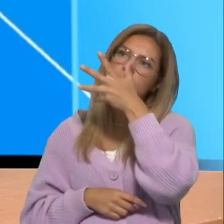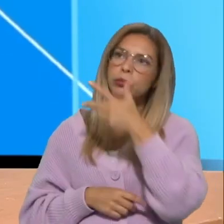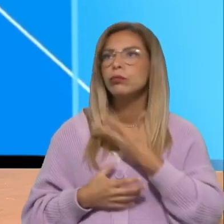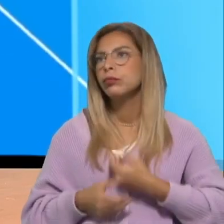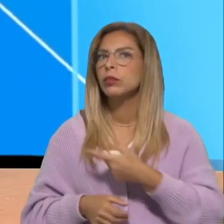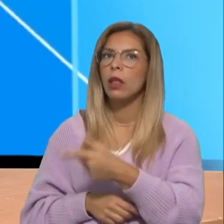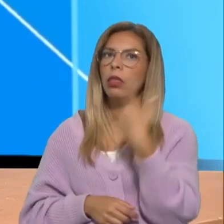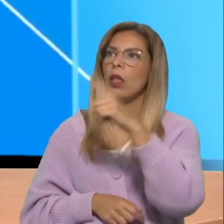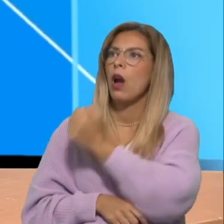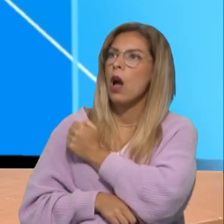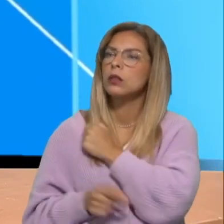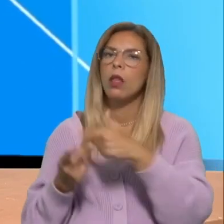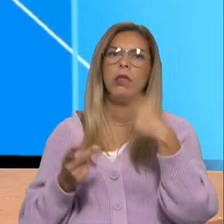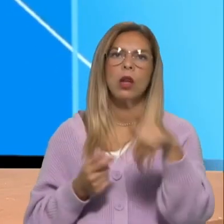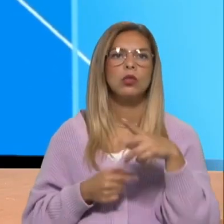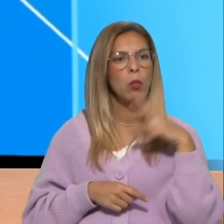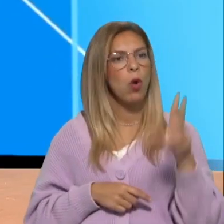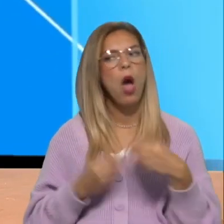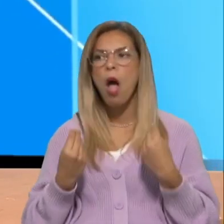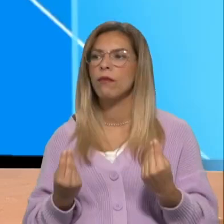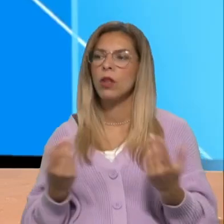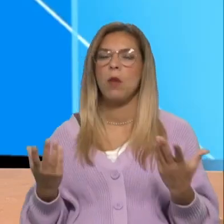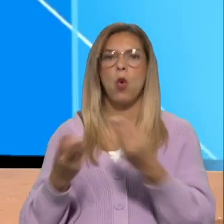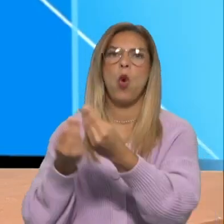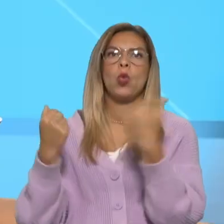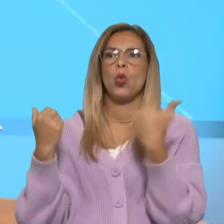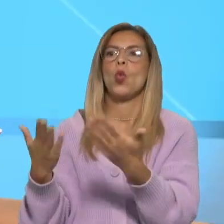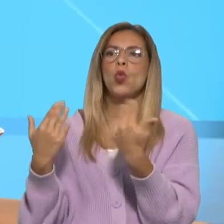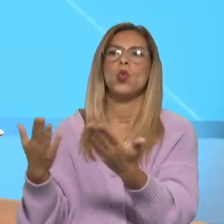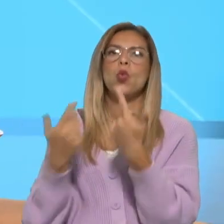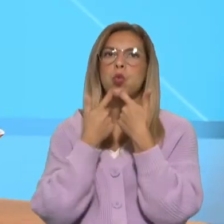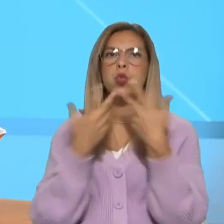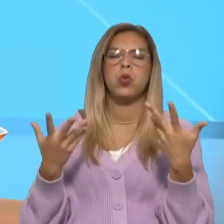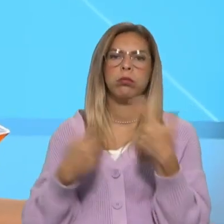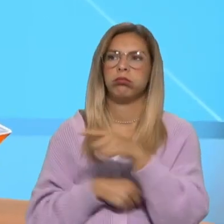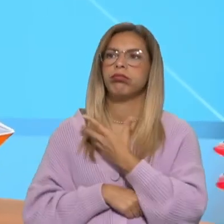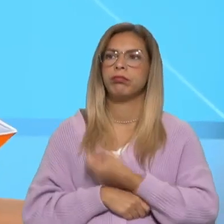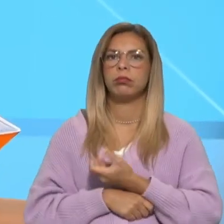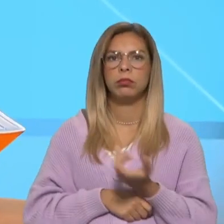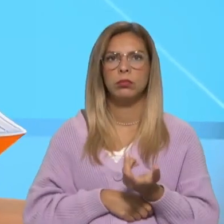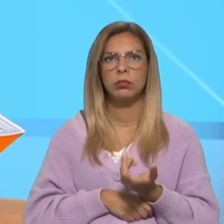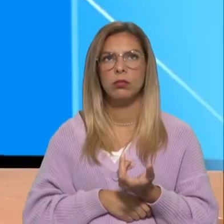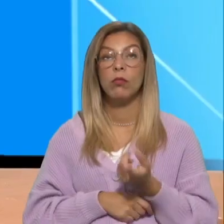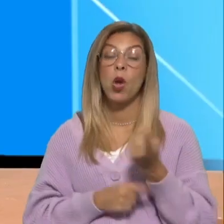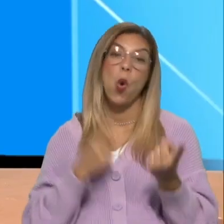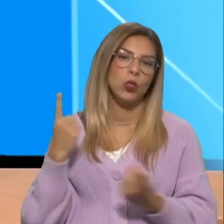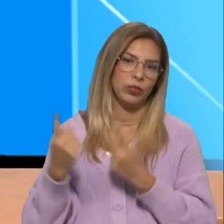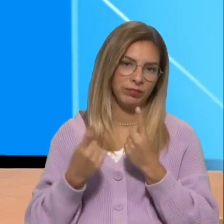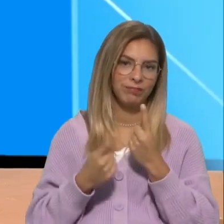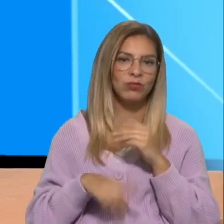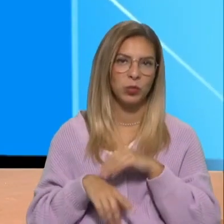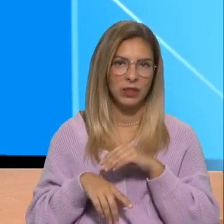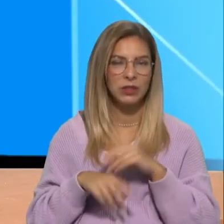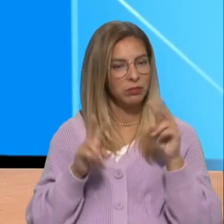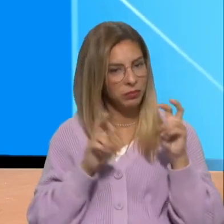tens casa, Portugal é tão bom. Deito tanto. Eu ouvi histórias, eu cito alguns comentários, são todos Aliás, verdade.